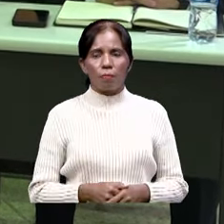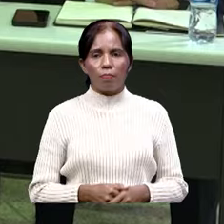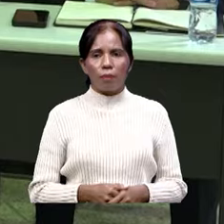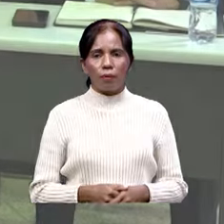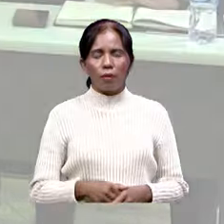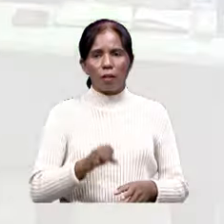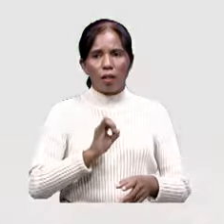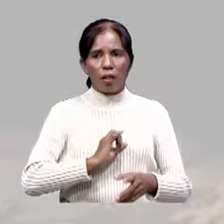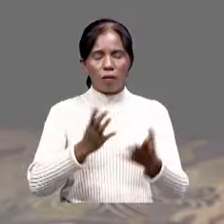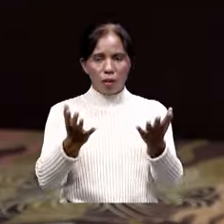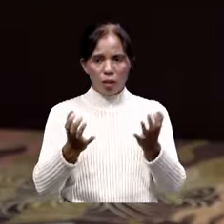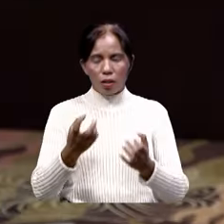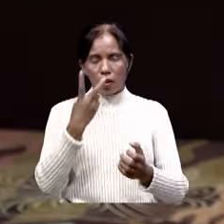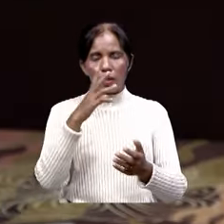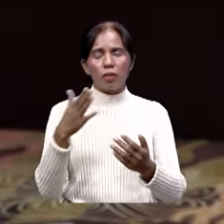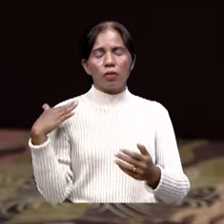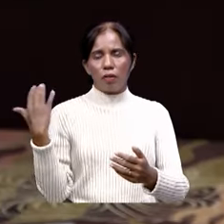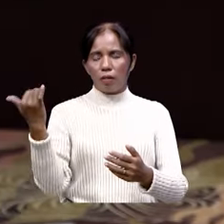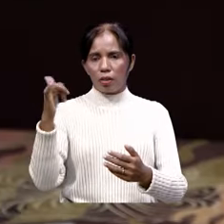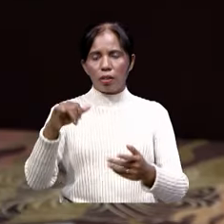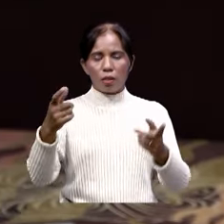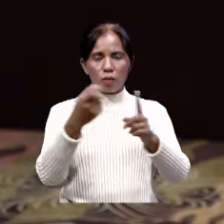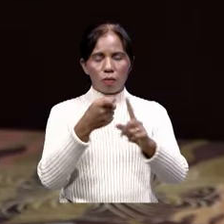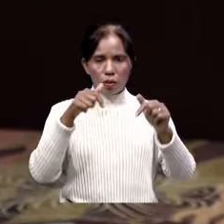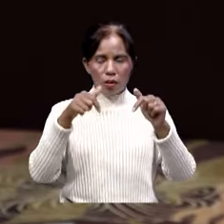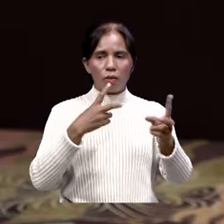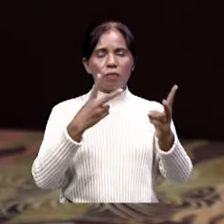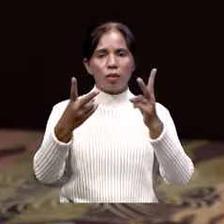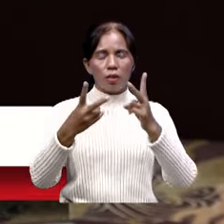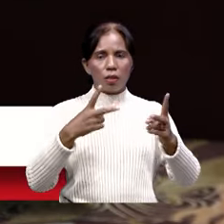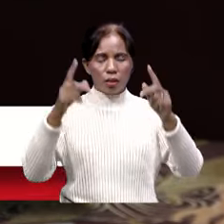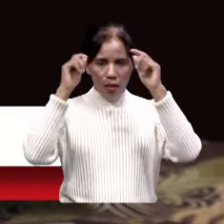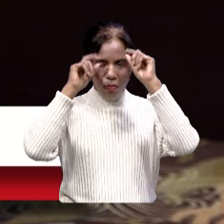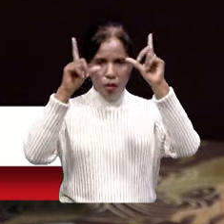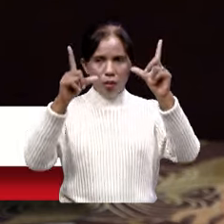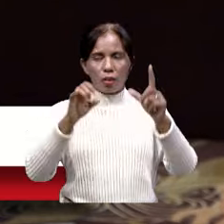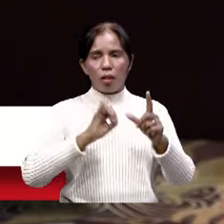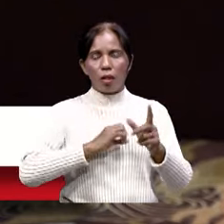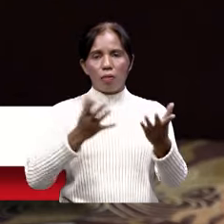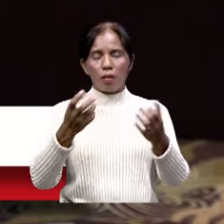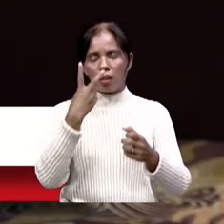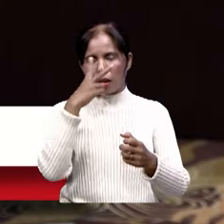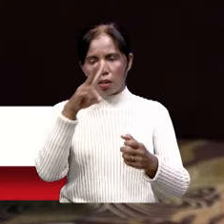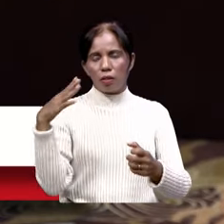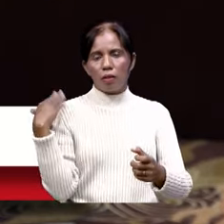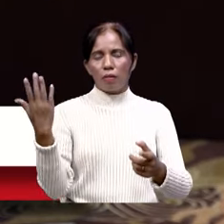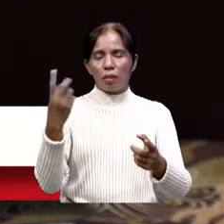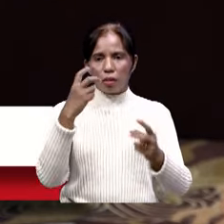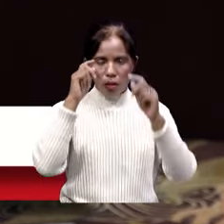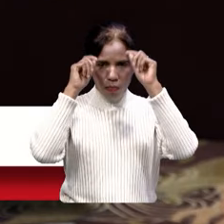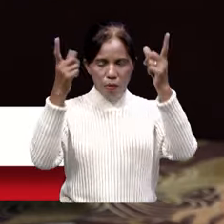cara que é jovem sirocine para visita Timor-Leste. Au care care jovens Timor mai vizite